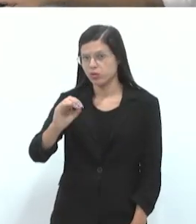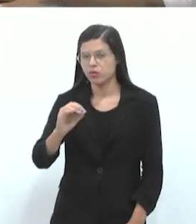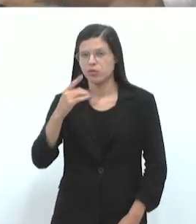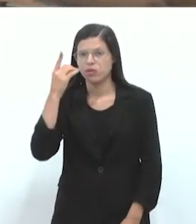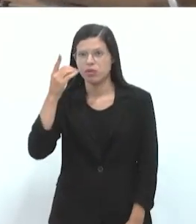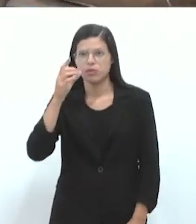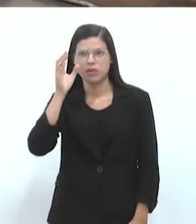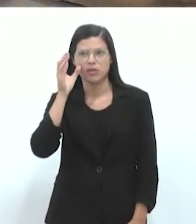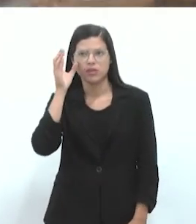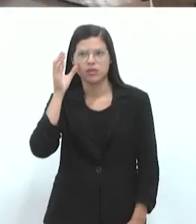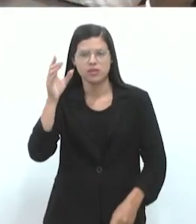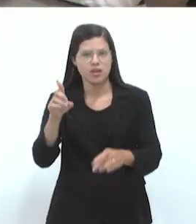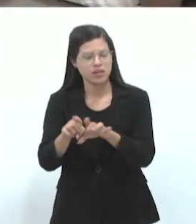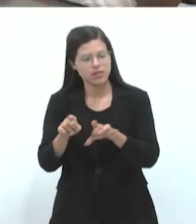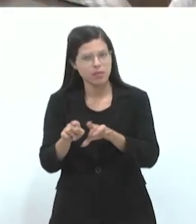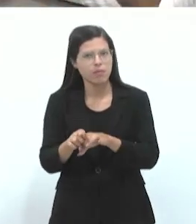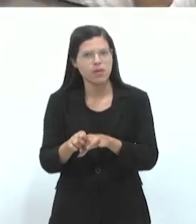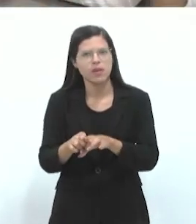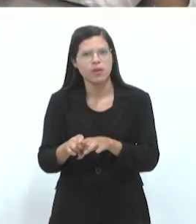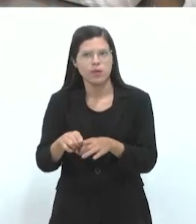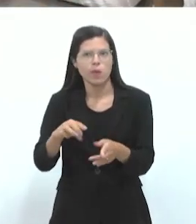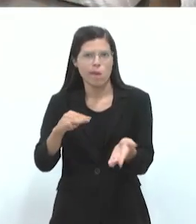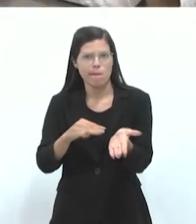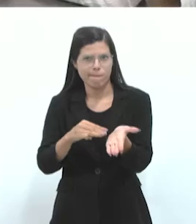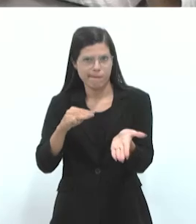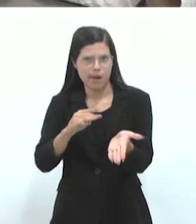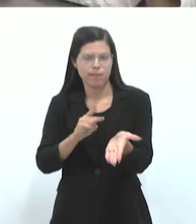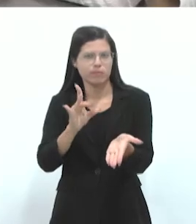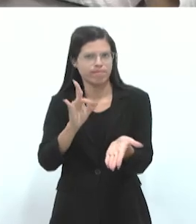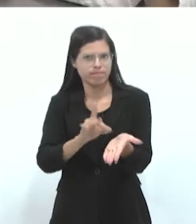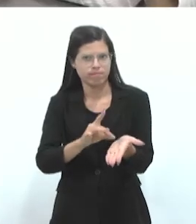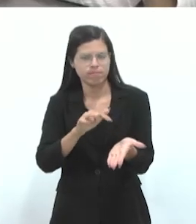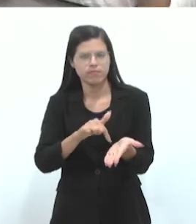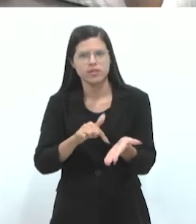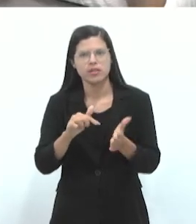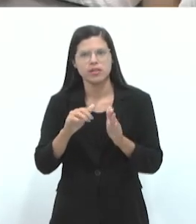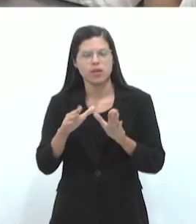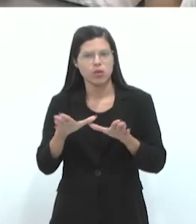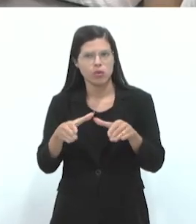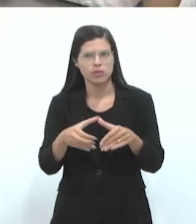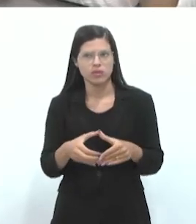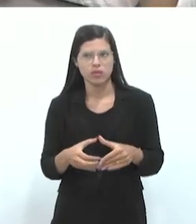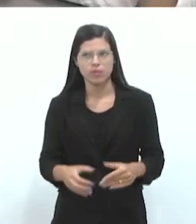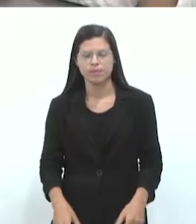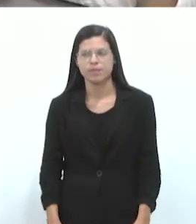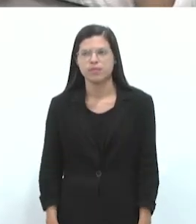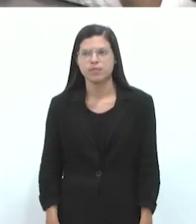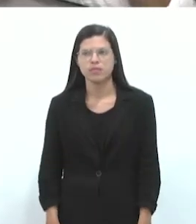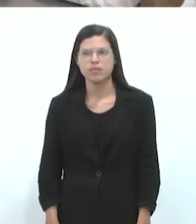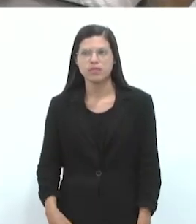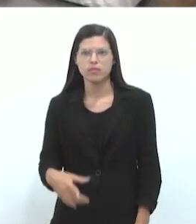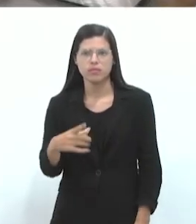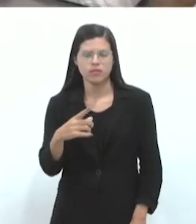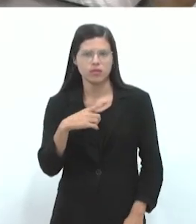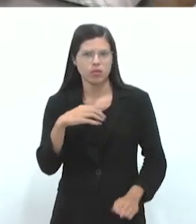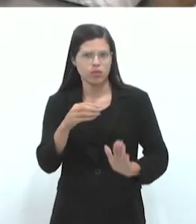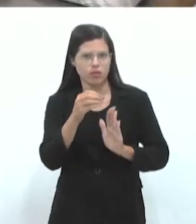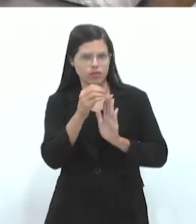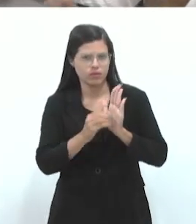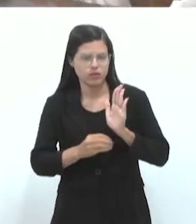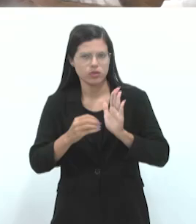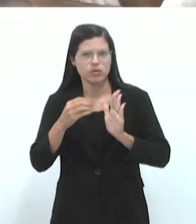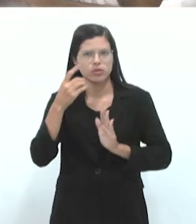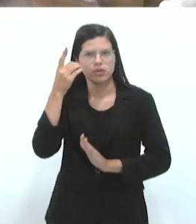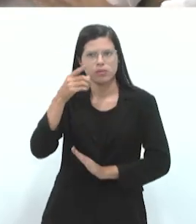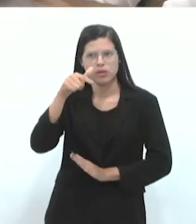também como titular da comissão. Há uma questão de ordem, que foi um ofício recebido do gabinete do deputado Luiz Paulo,